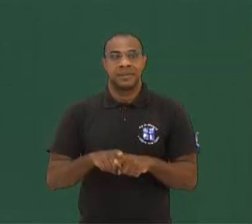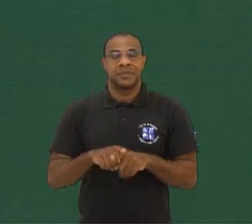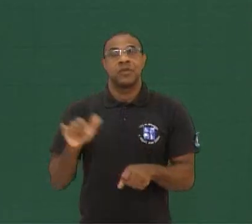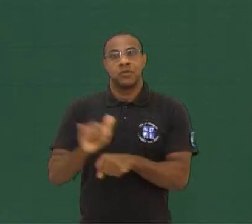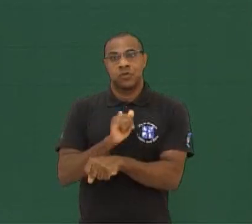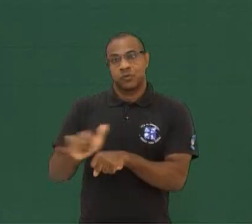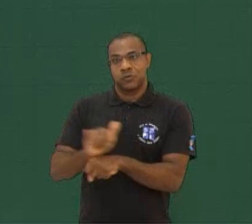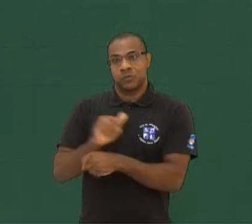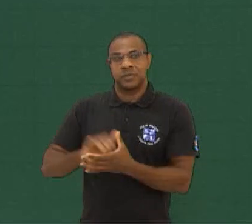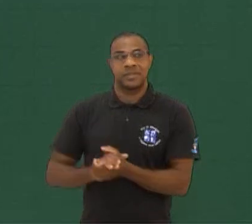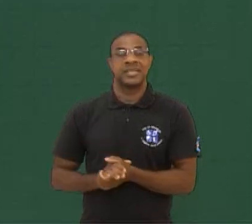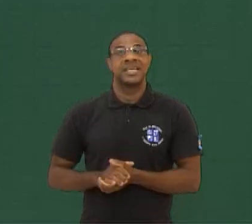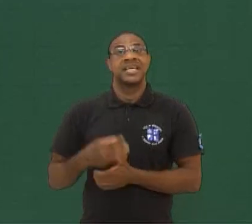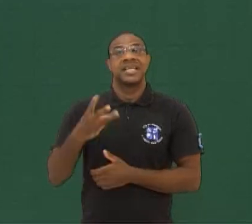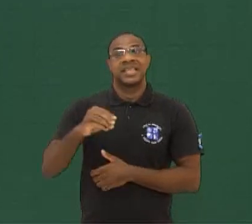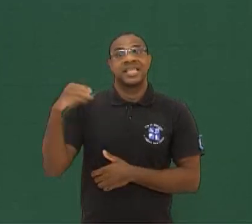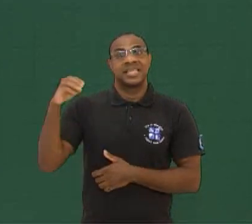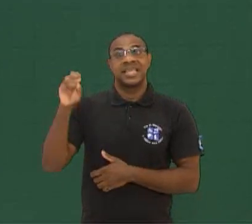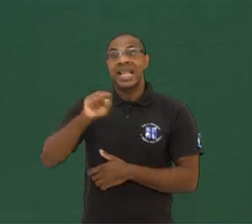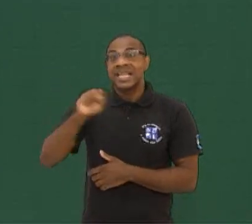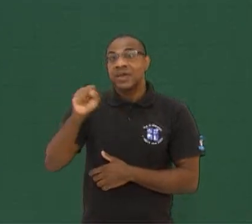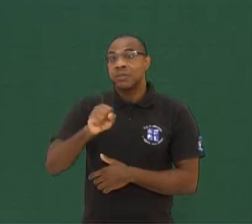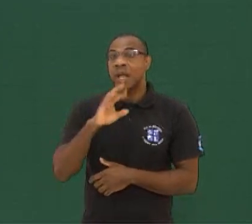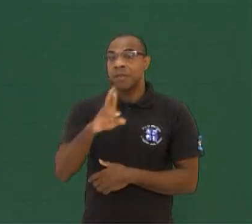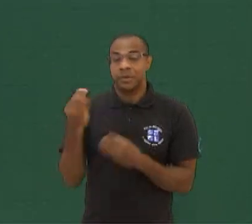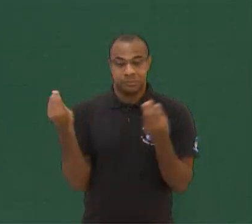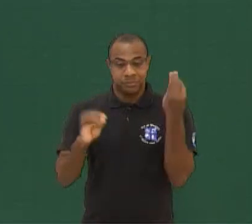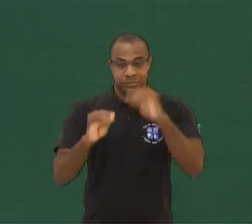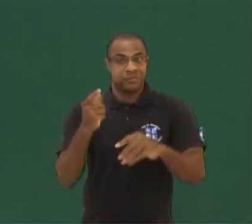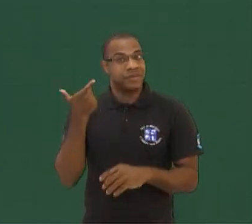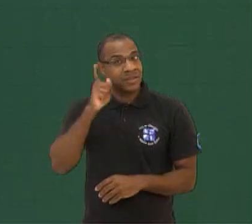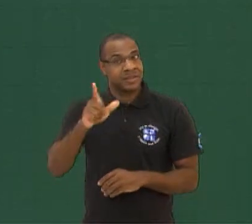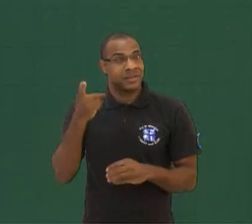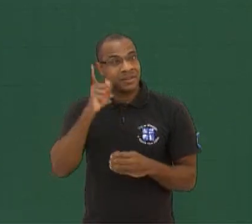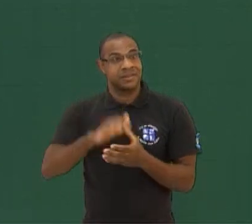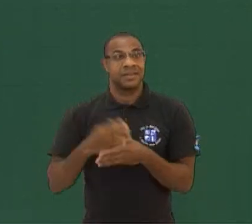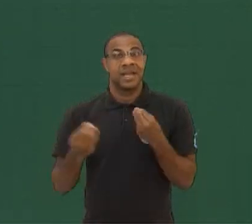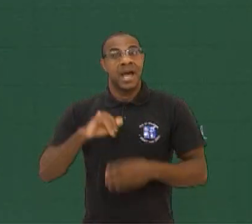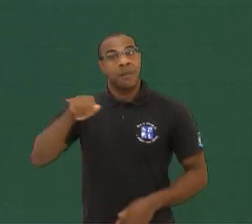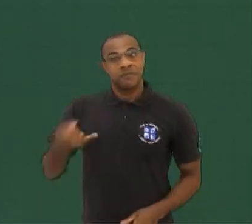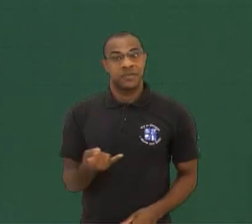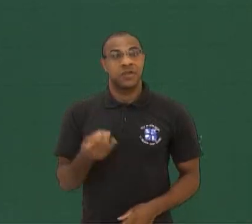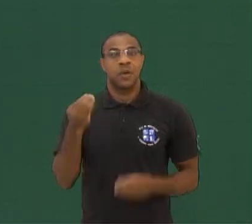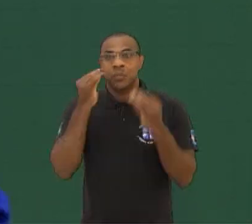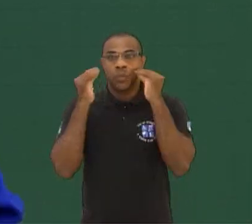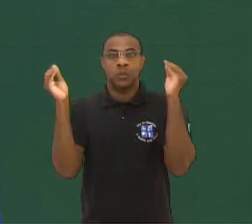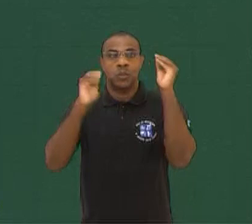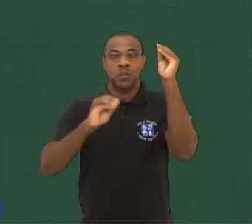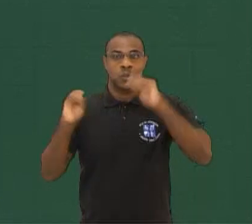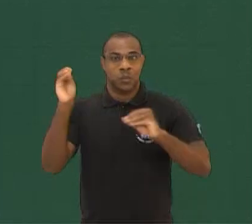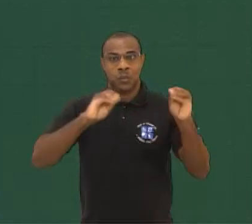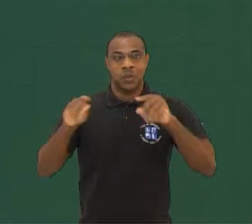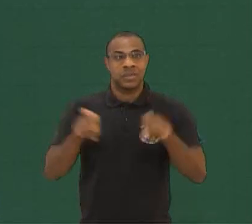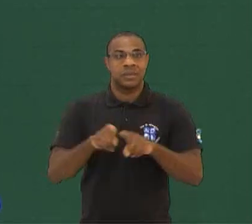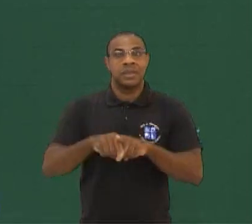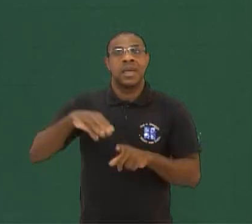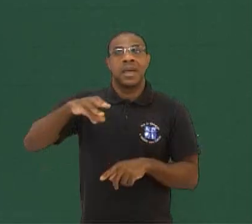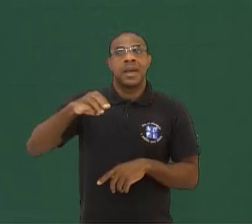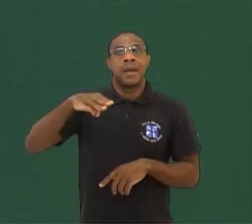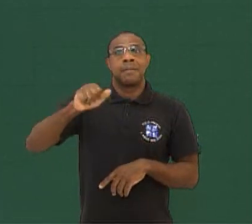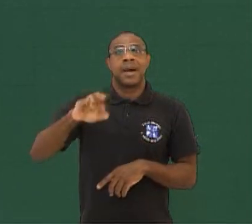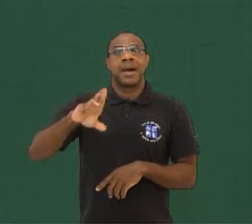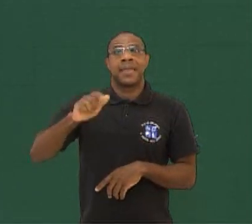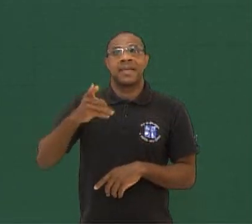gente tem 30 segundinhos para fazer a resposta. Quero ver todo mundo acertar essa. Aproveitar e mandar um beijo lá para Marechal Cândido Rondon, que o pessoal